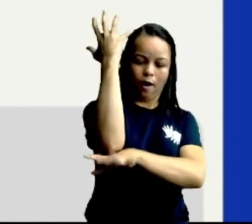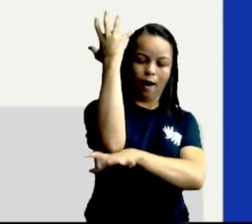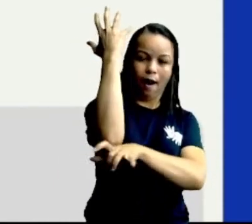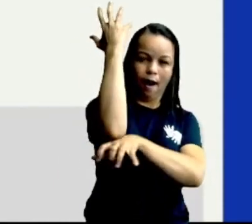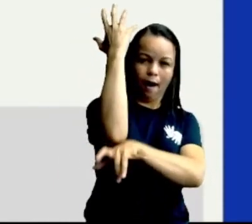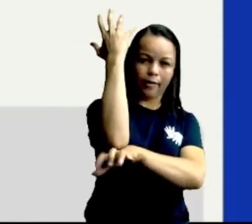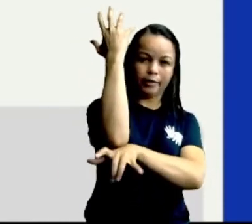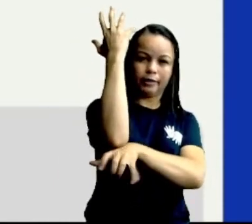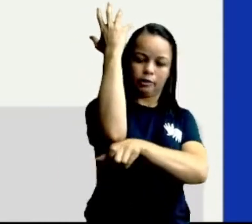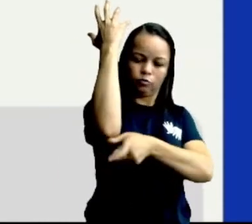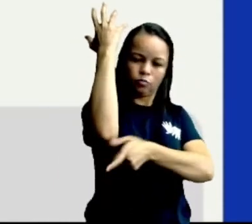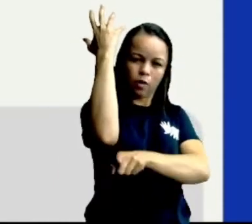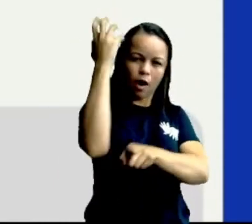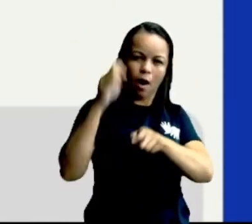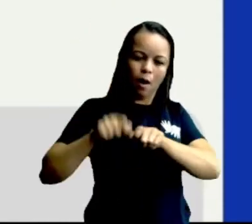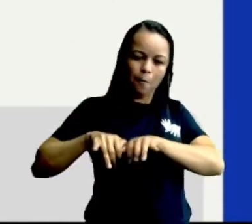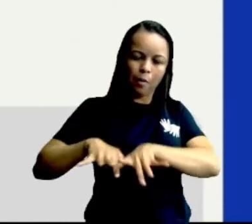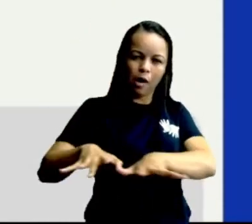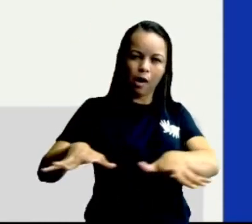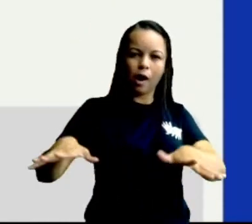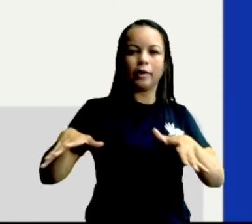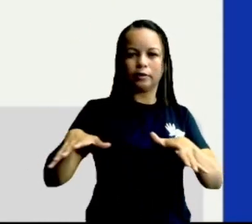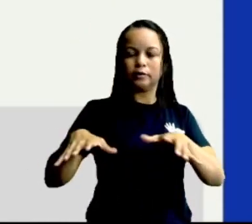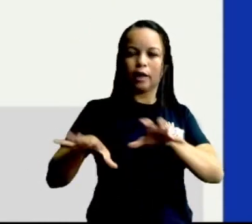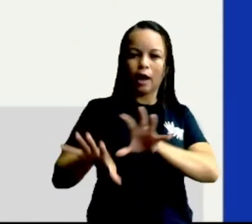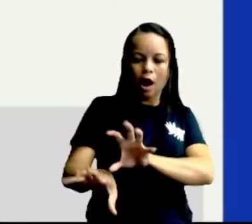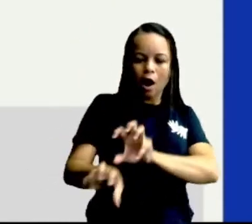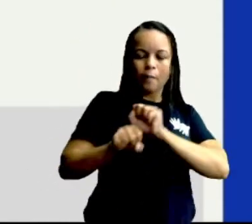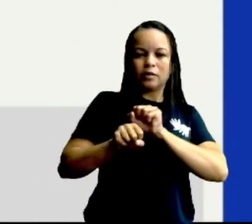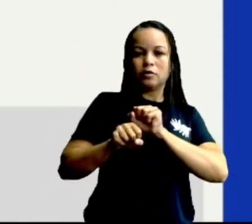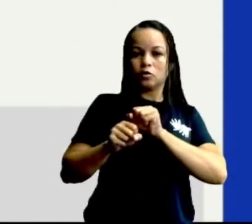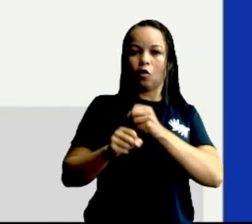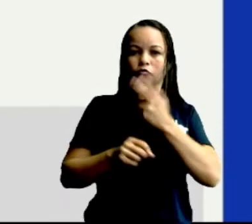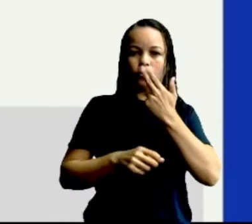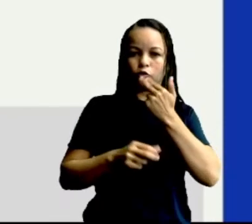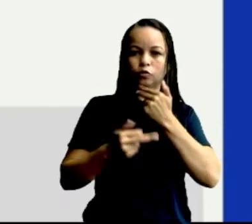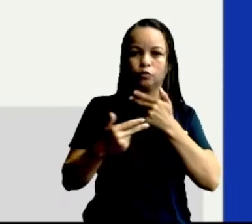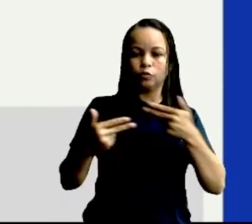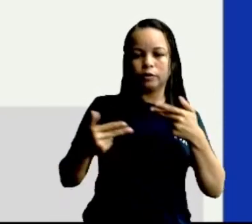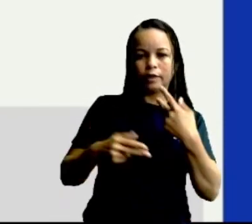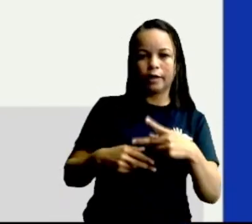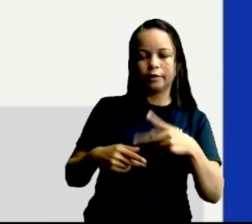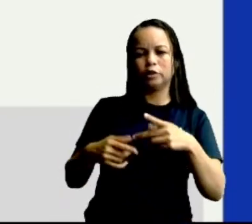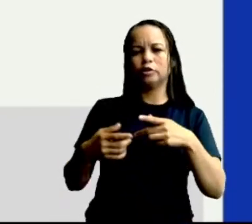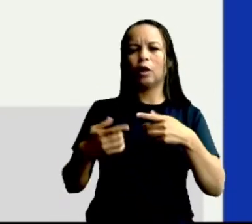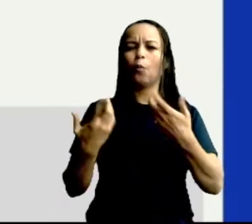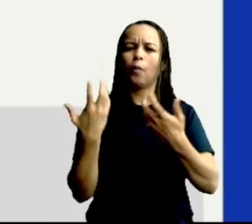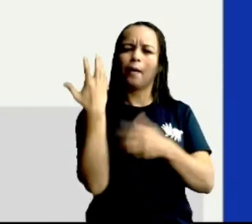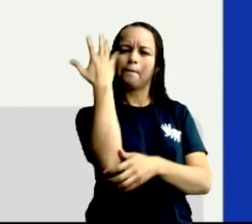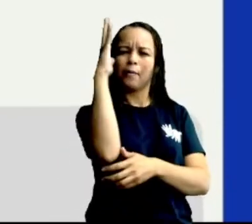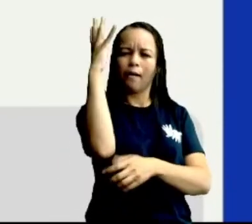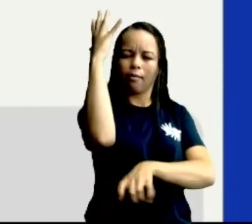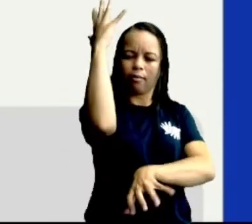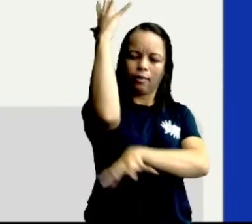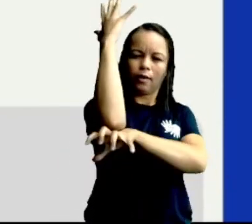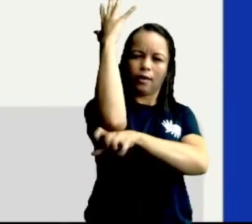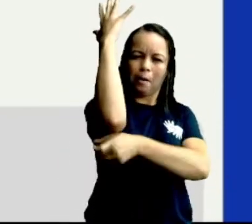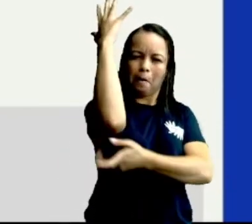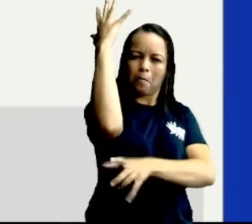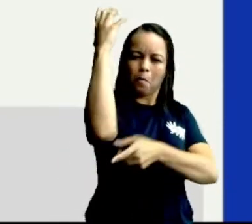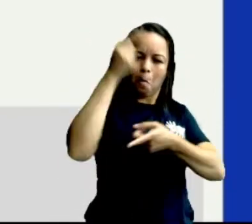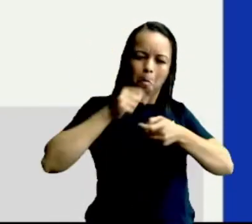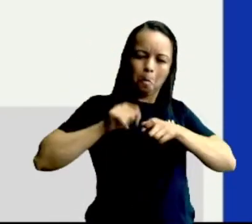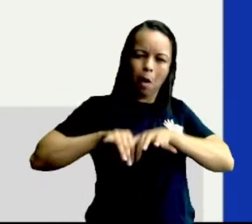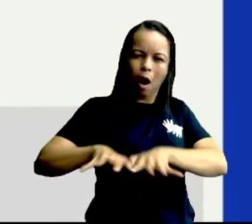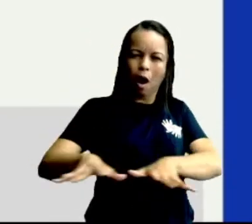elas absorvem maior quantidade de água e de nutrientes. Então, as plantas que geralmente têm raízes muito extensas, muito